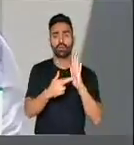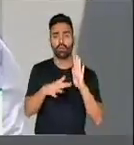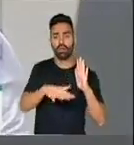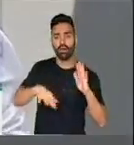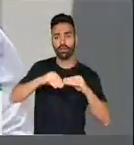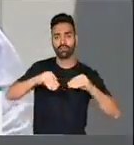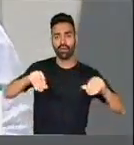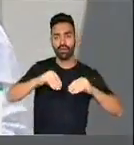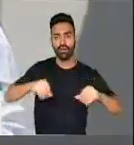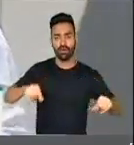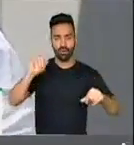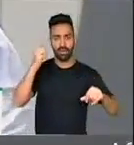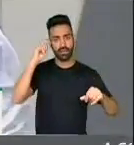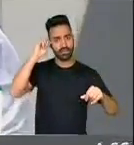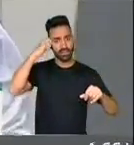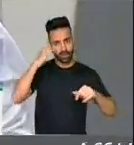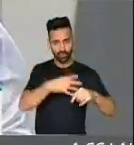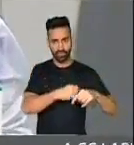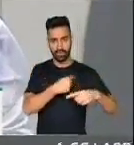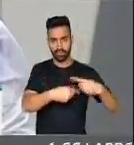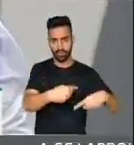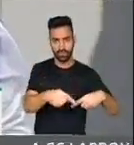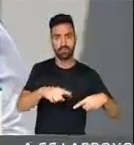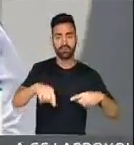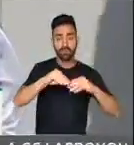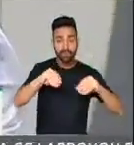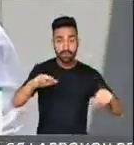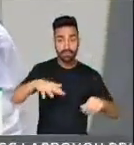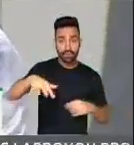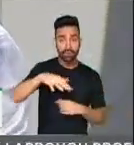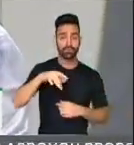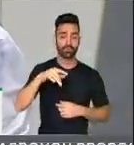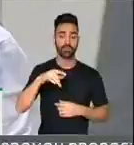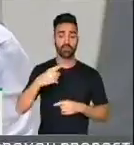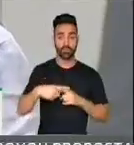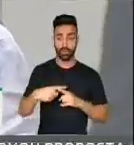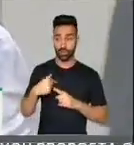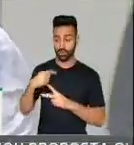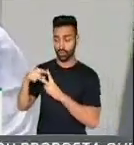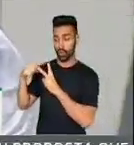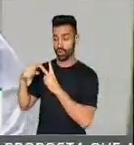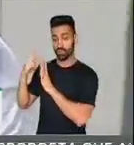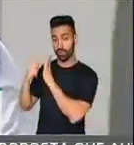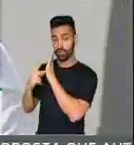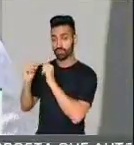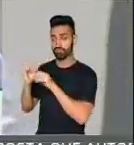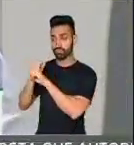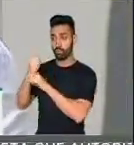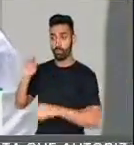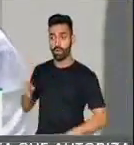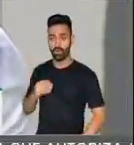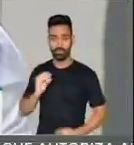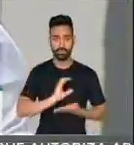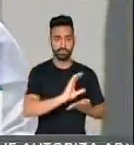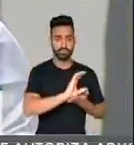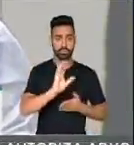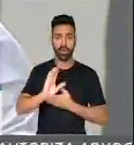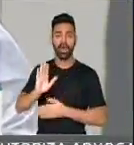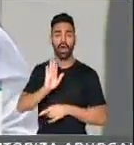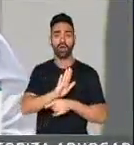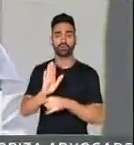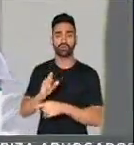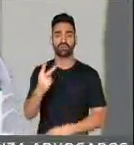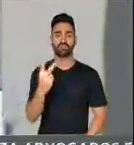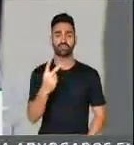Territórios Quilombolas, para acompanhar a aplicação das minhas 2 emendas que estão beneficiando 22